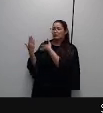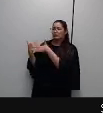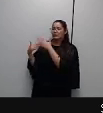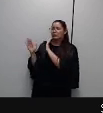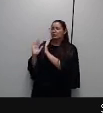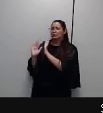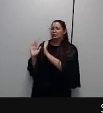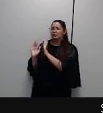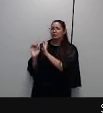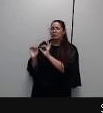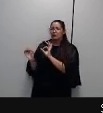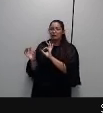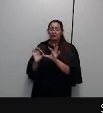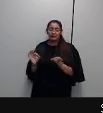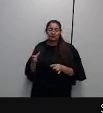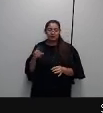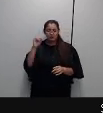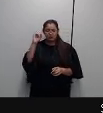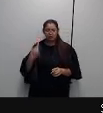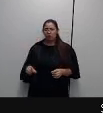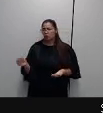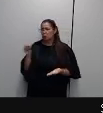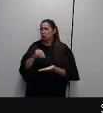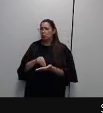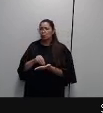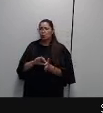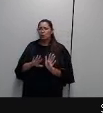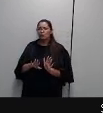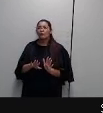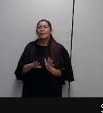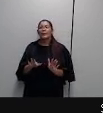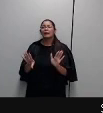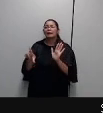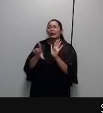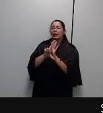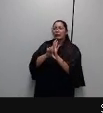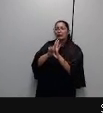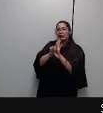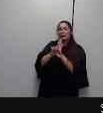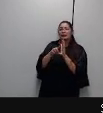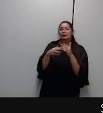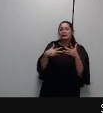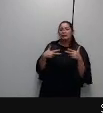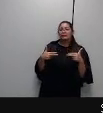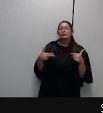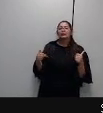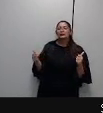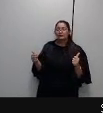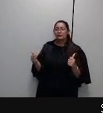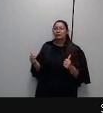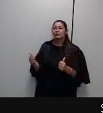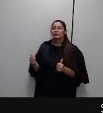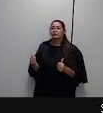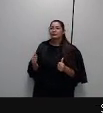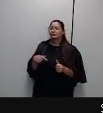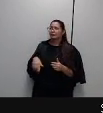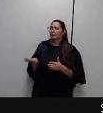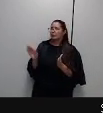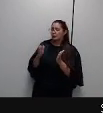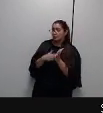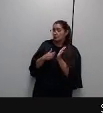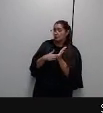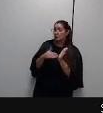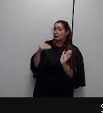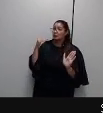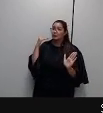direito real porque a lei é genérica tá certo aqui a gente tá jogando um caso que não está sujeito à